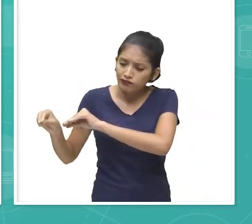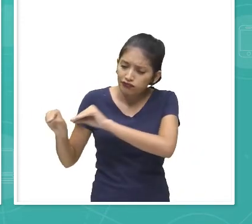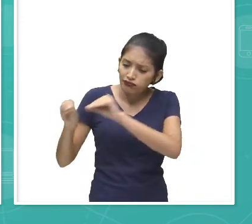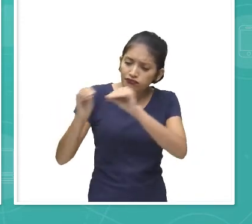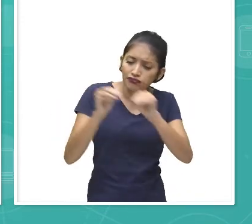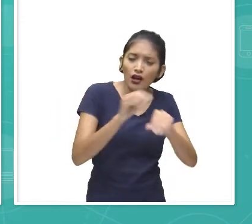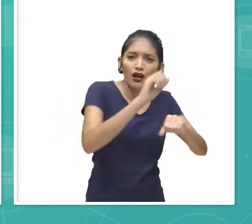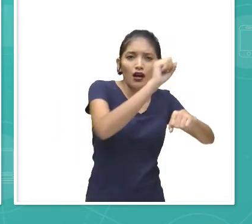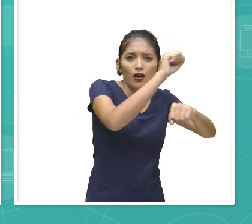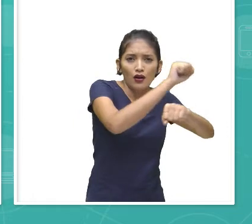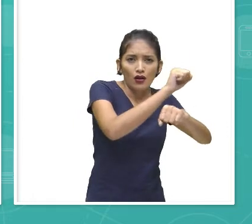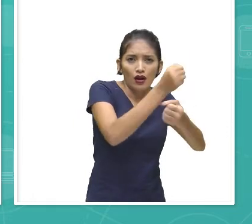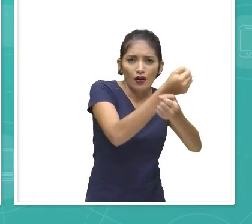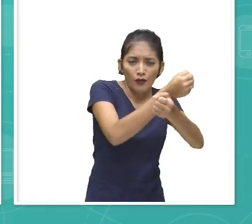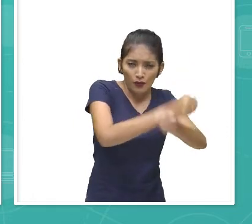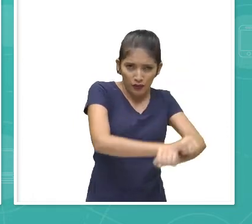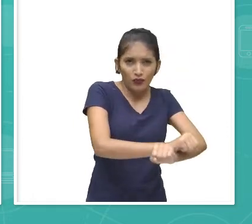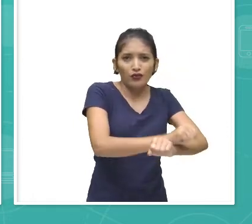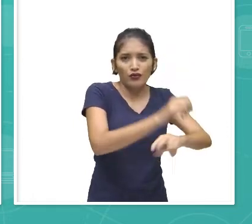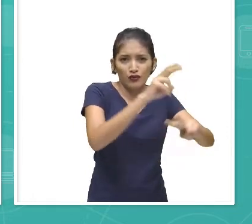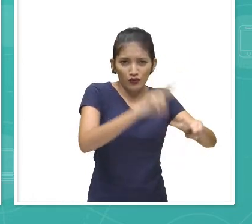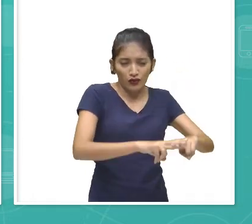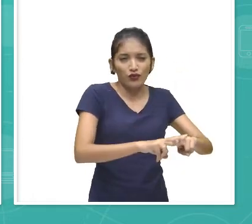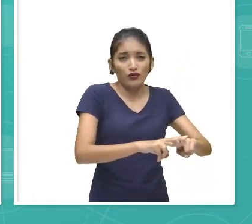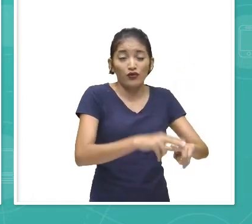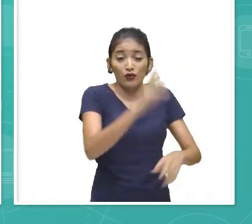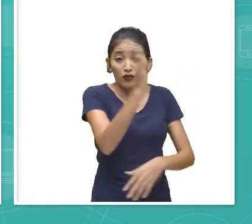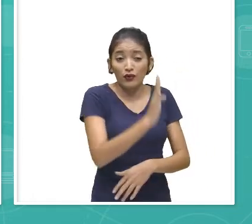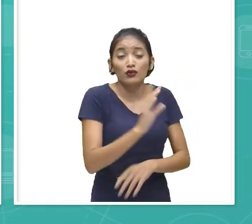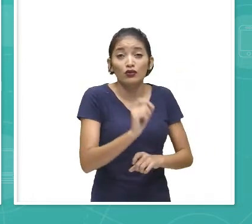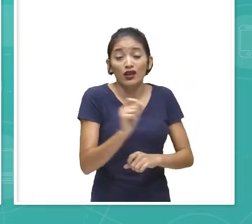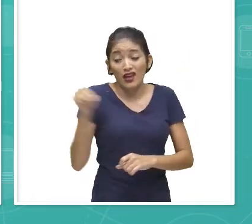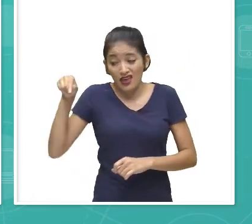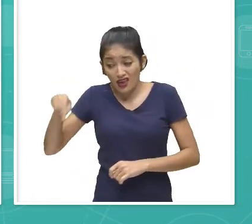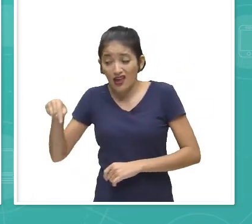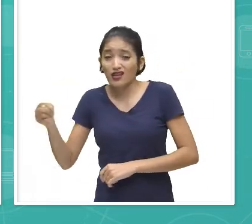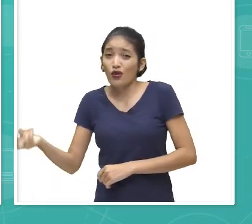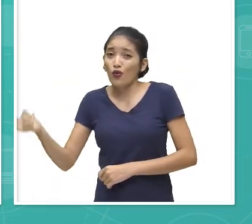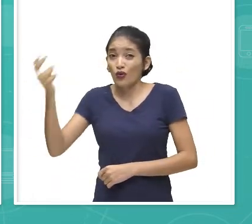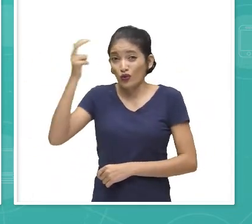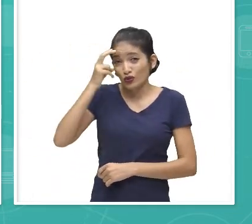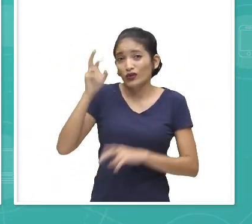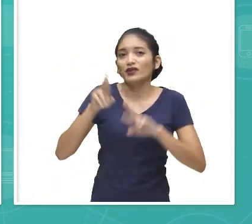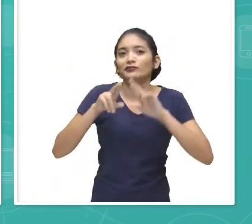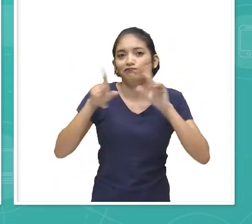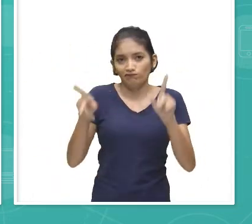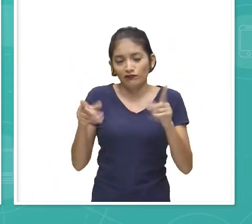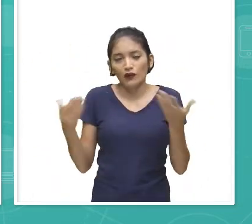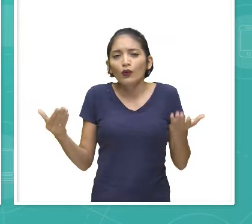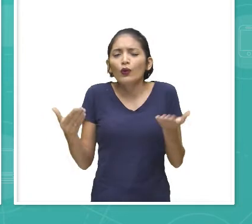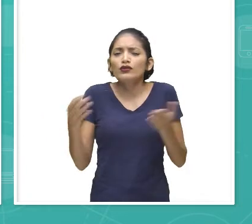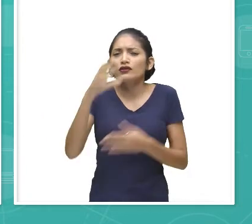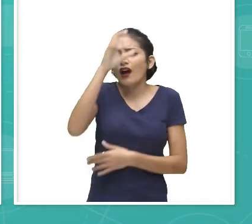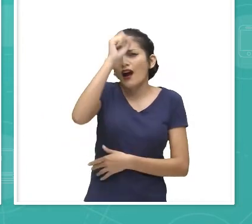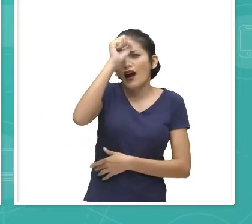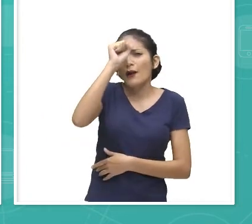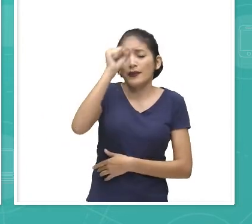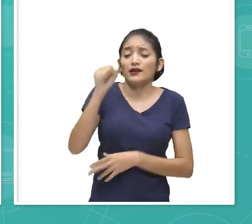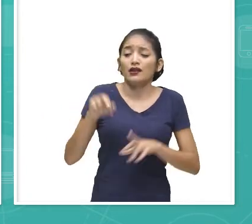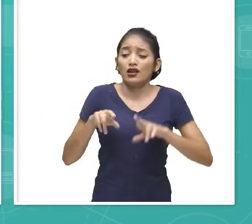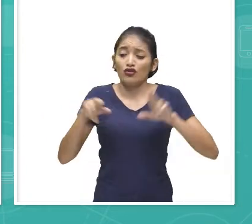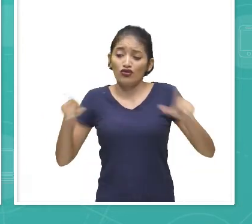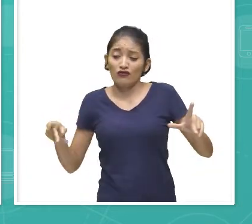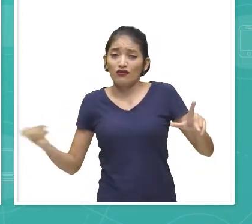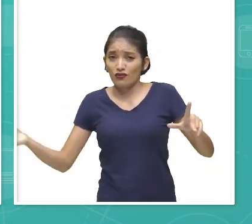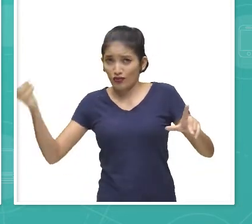escravizados para o Brasil, eles tinham culturas diferentes. E a gente está aprendendo hoje sobre essas